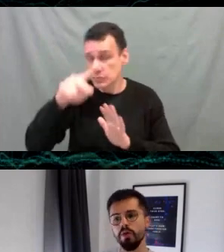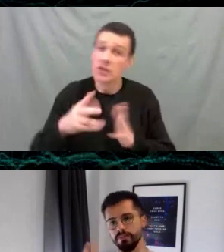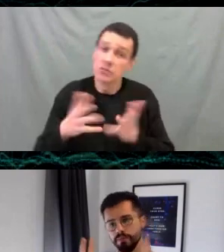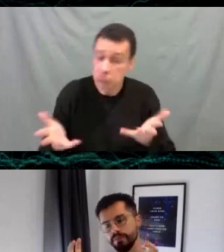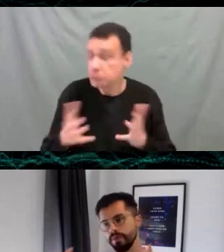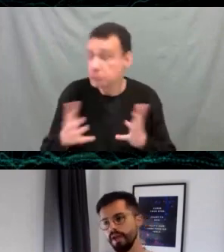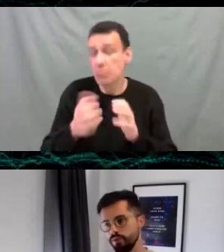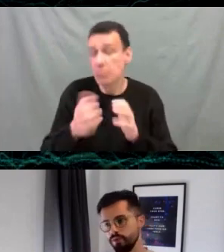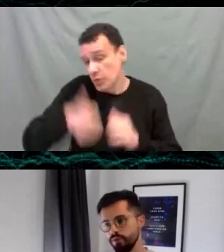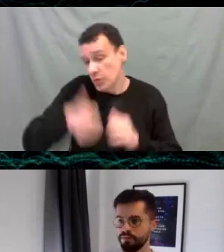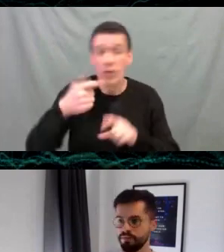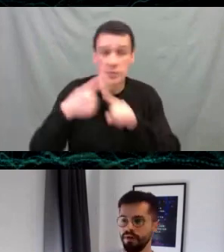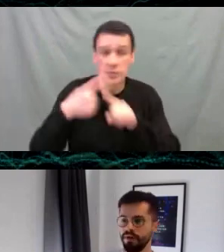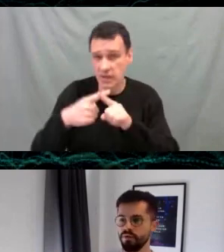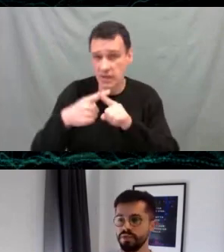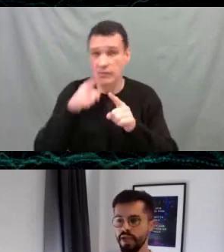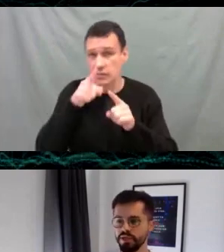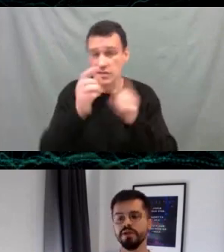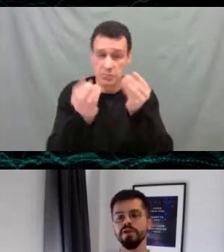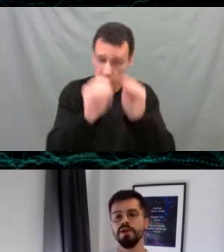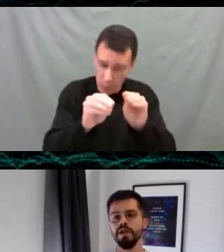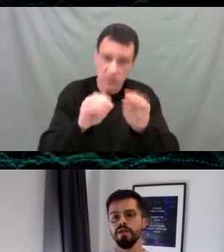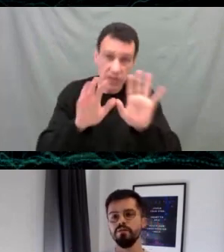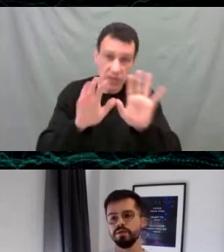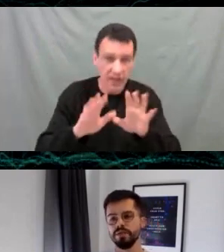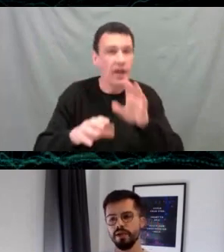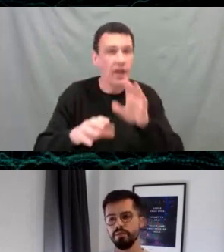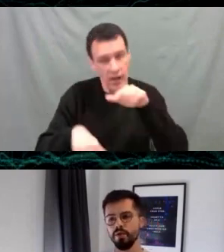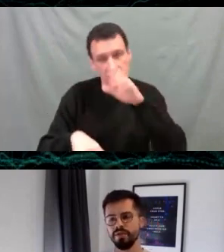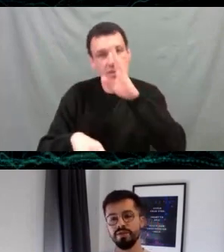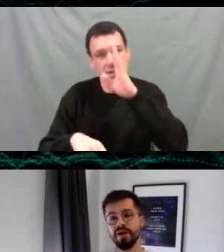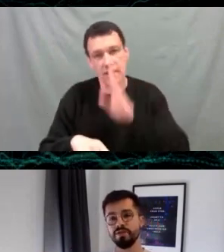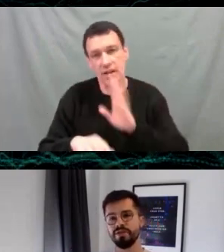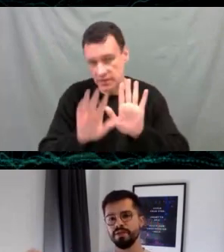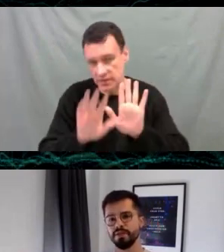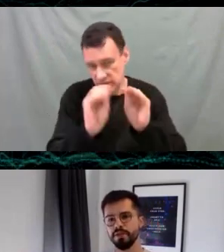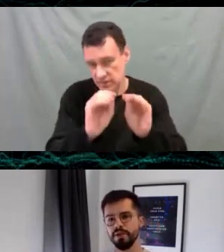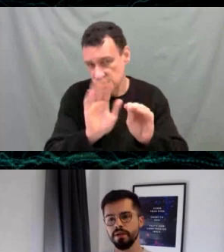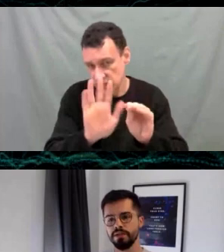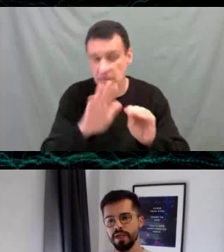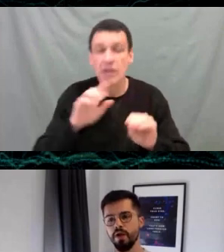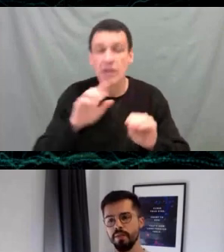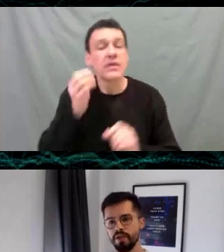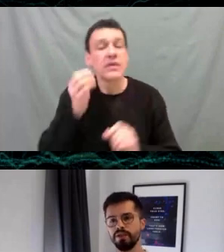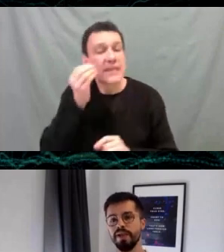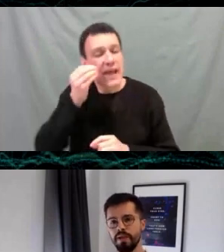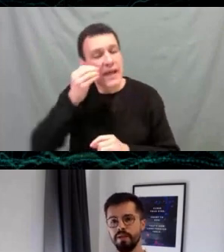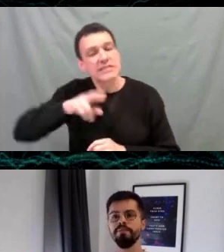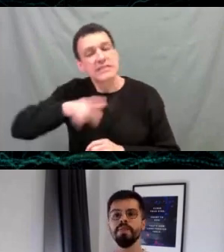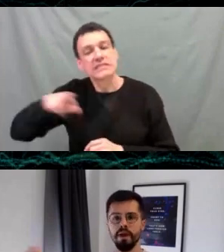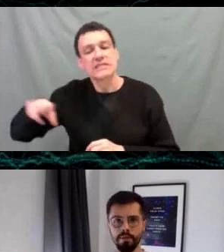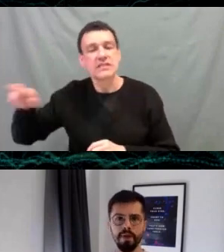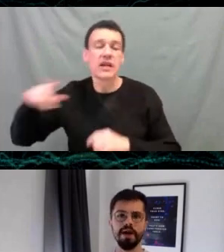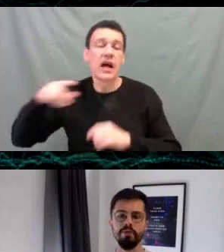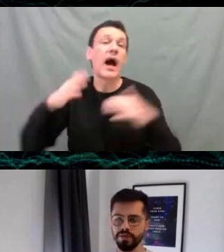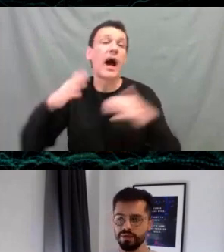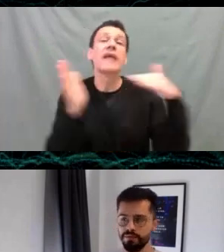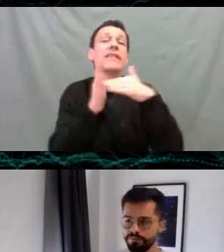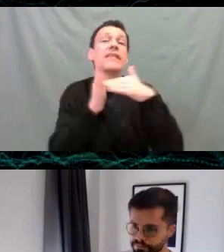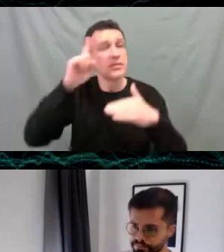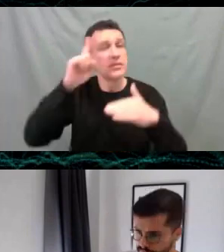gratuito ou gratuito suficiente e você pode fazer vários textos sem realmente ter que